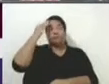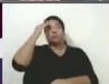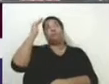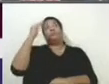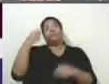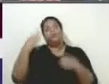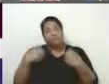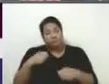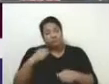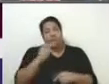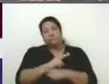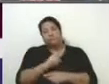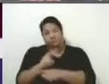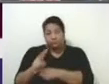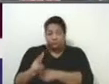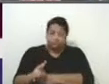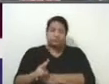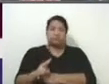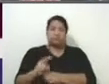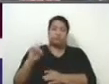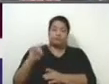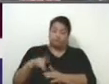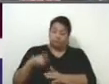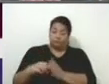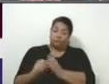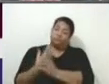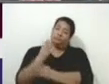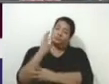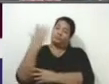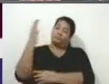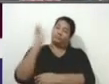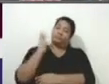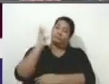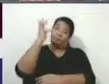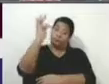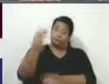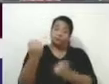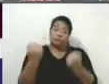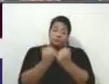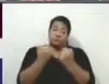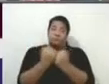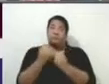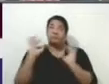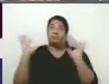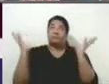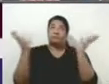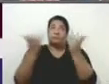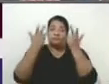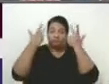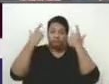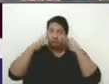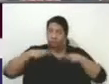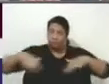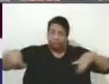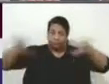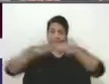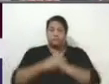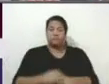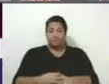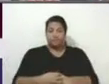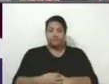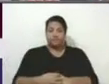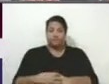crianças serem os portadores dos cuidados que nós temos que ter com o meio ambiente. Próximo, favor.